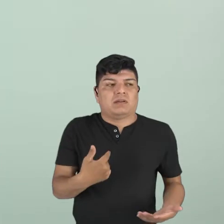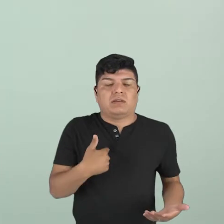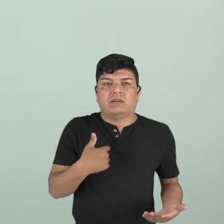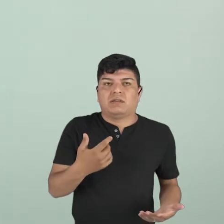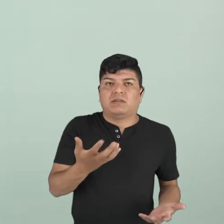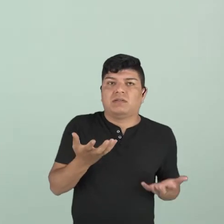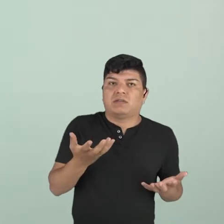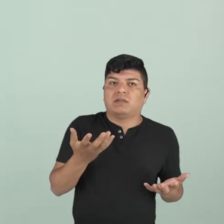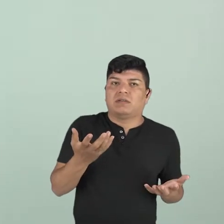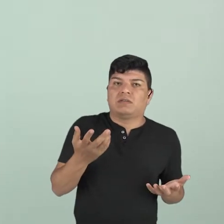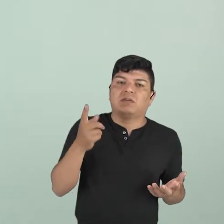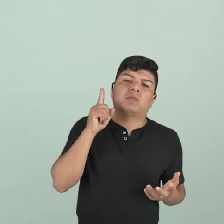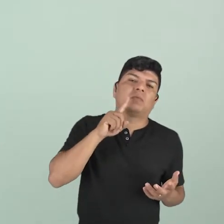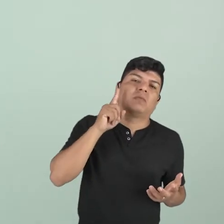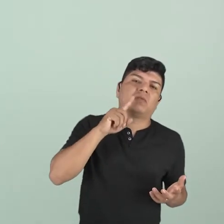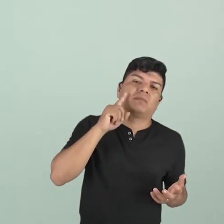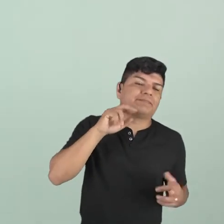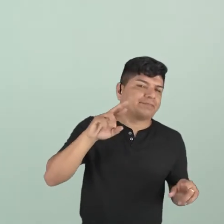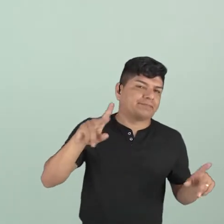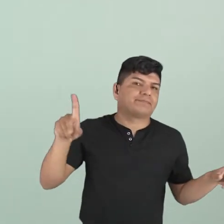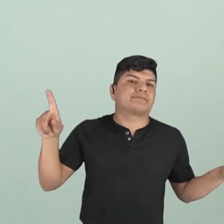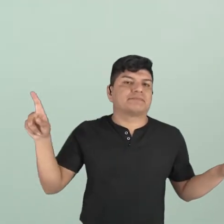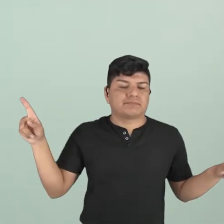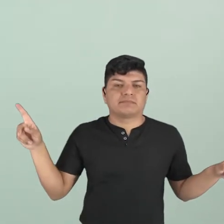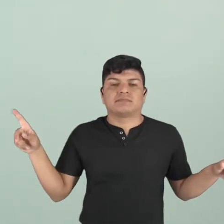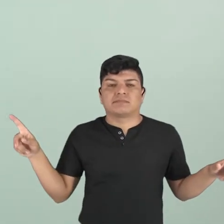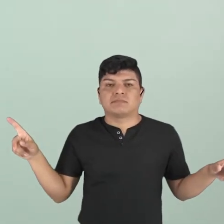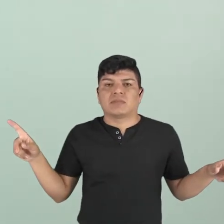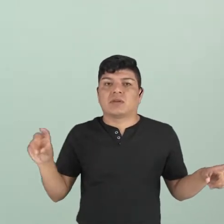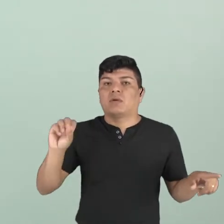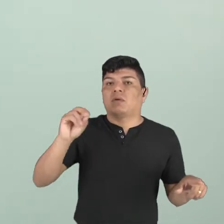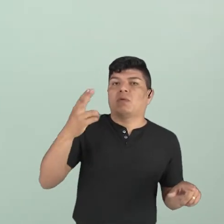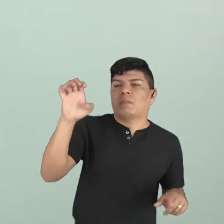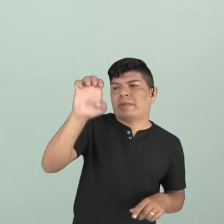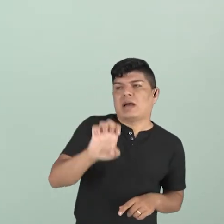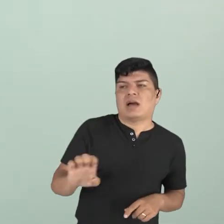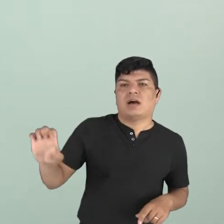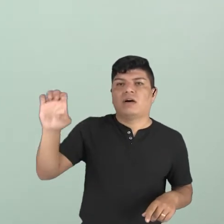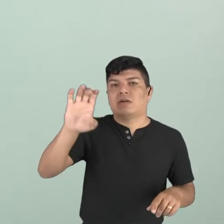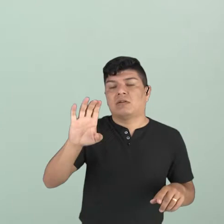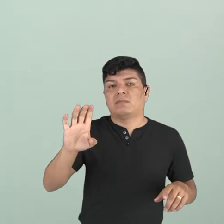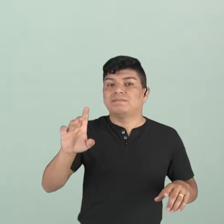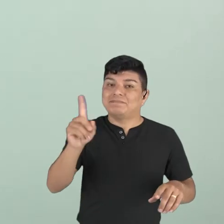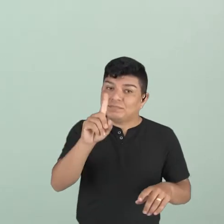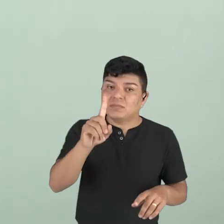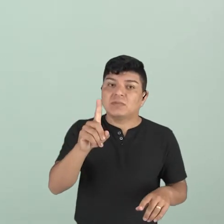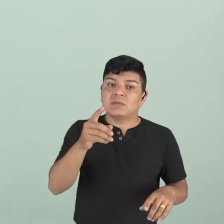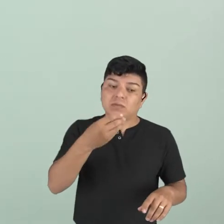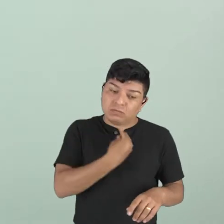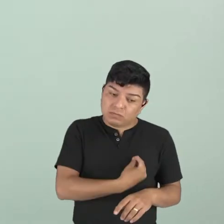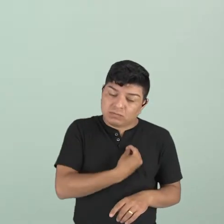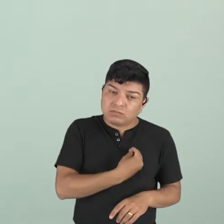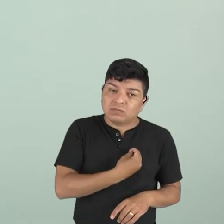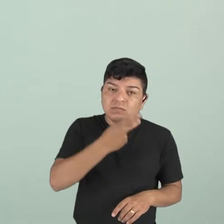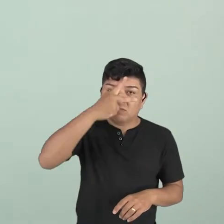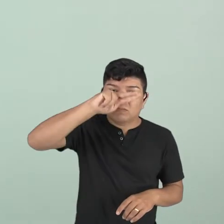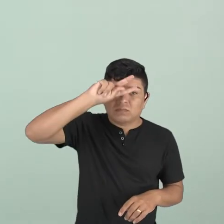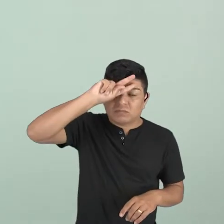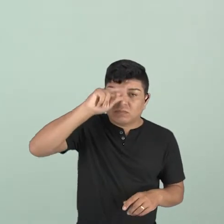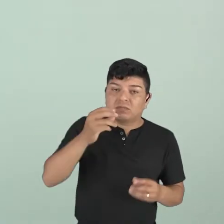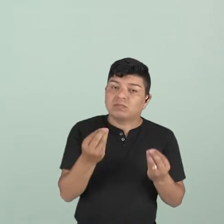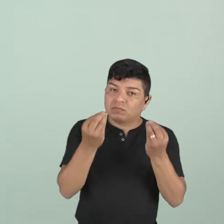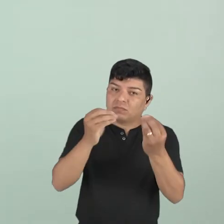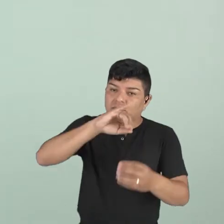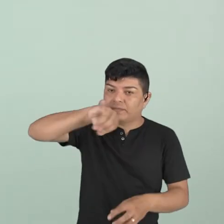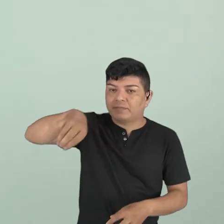quero ir para os States lá, né? Para os Estados Unidos, né, ou lá para a Europa. Não, pessoal, visitem o Peru. Deem a oportunidade,